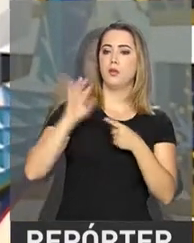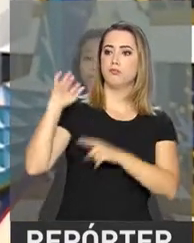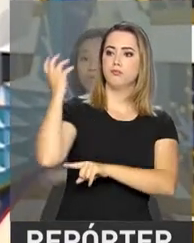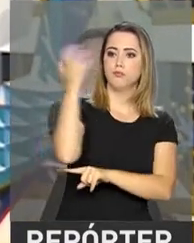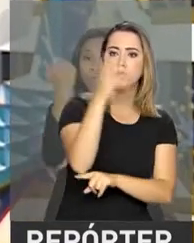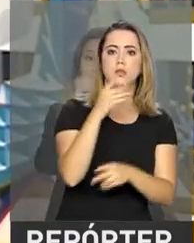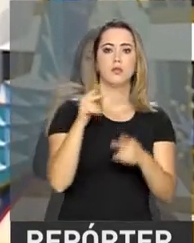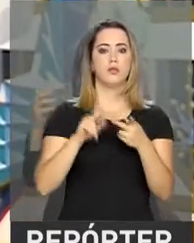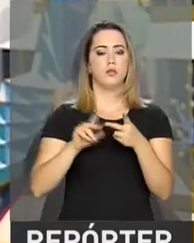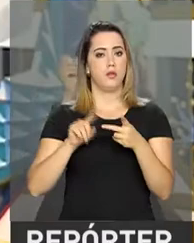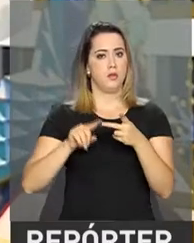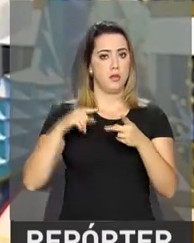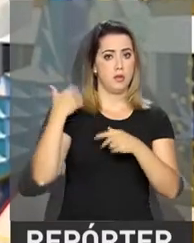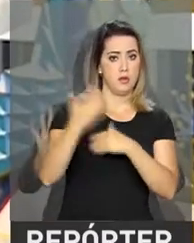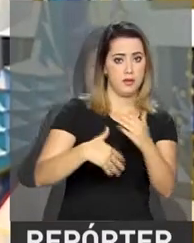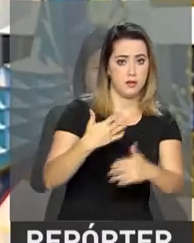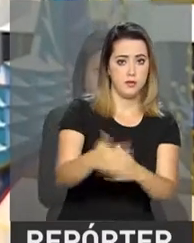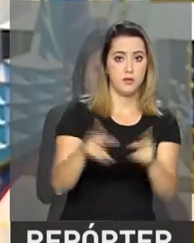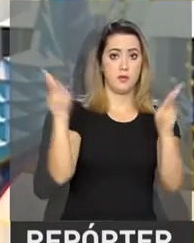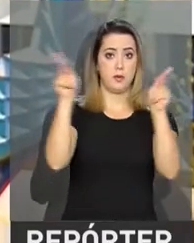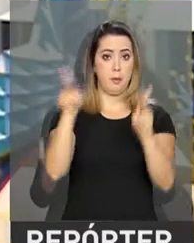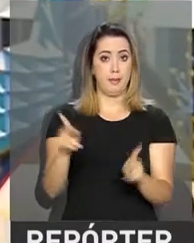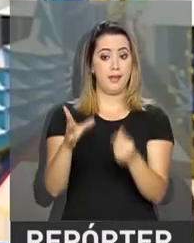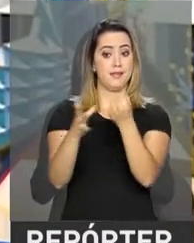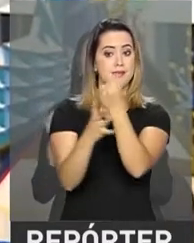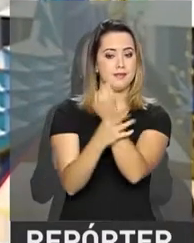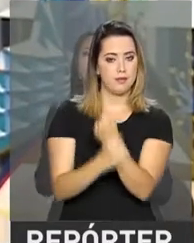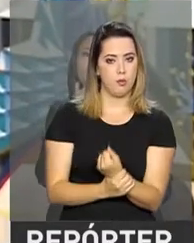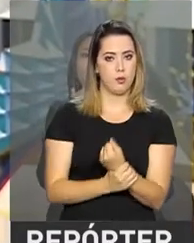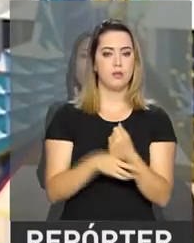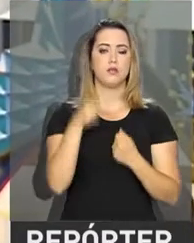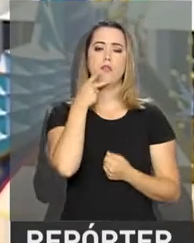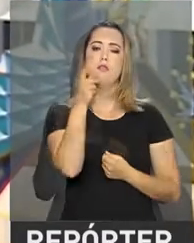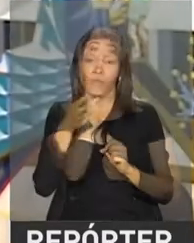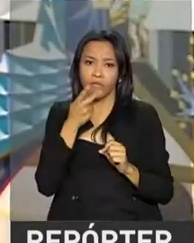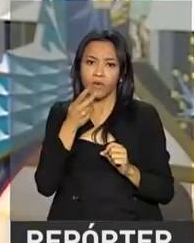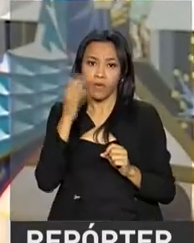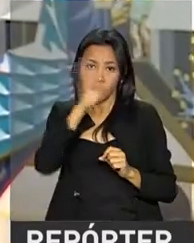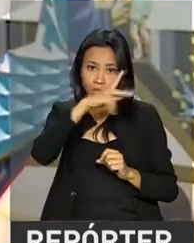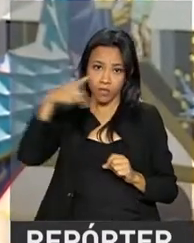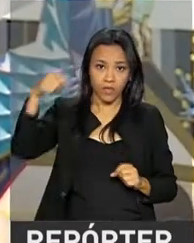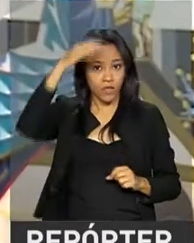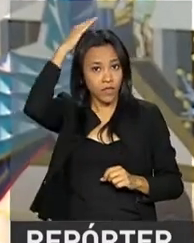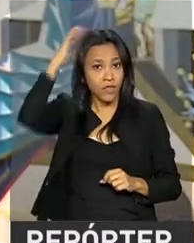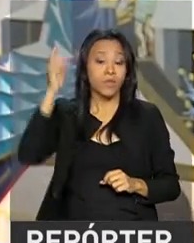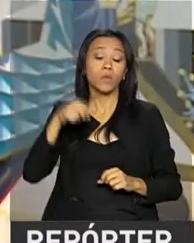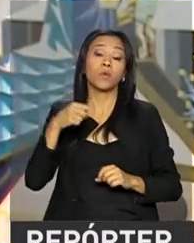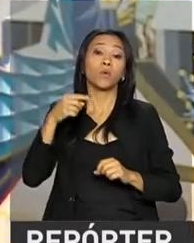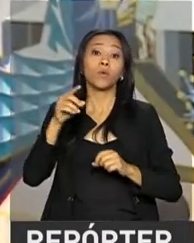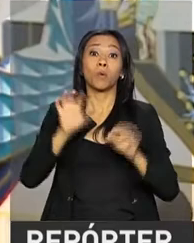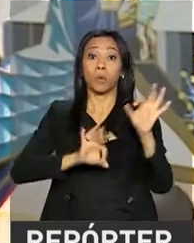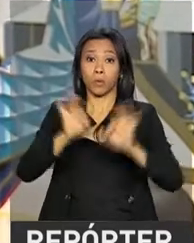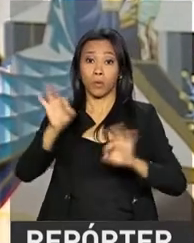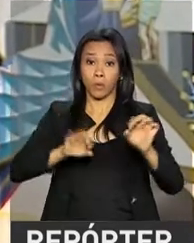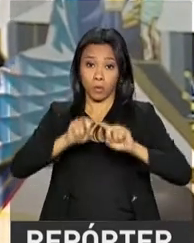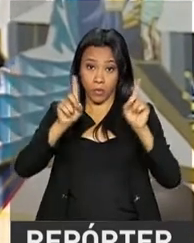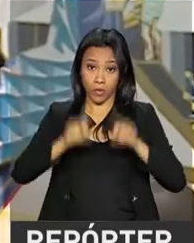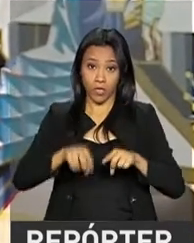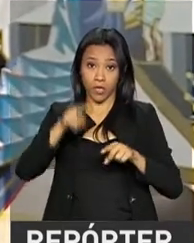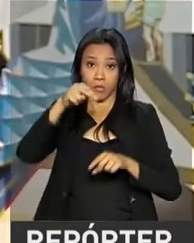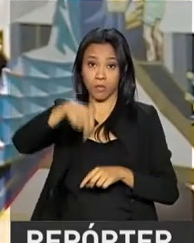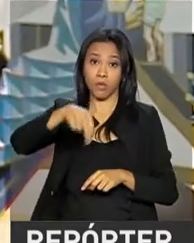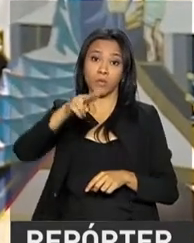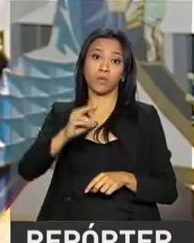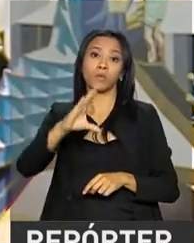e paz e segurança paz e segurança por exemplo o presidente mencionou o programa nuclear da coreia do norte condenou esse